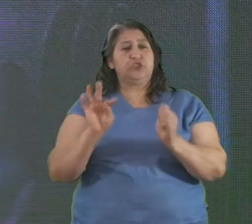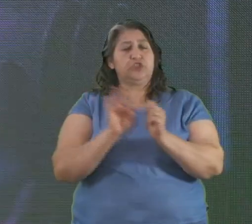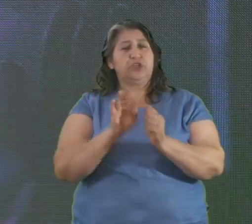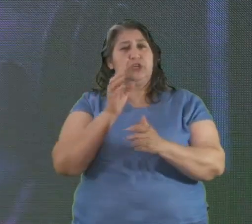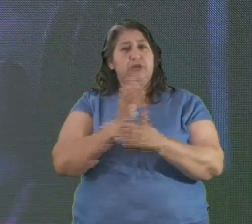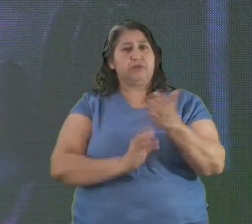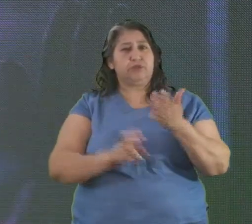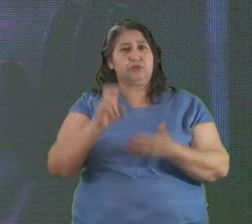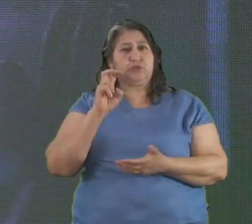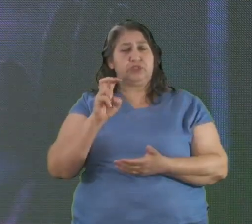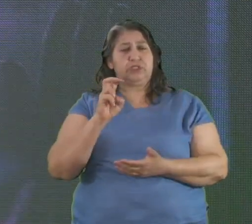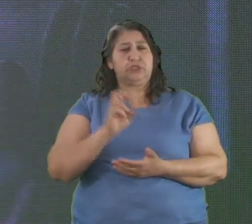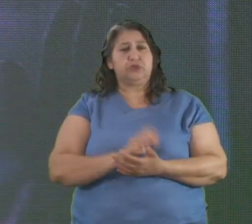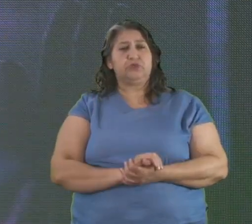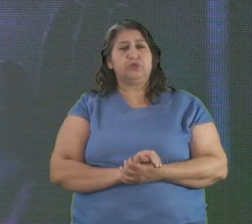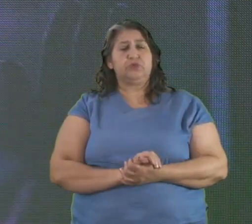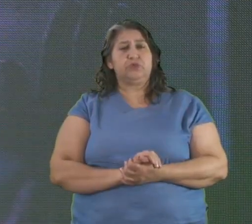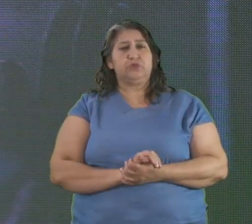Tiago capítulo 5.